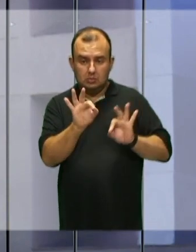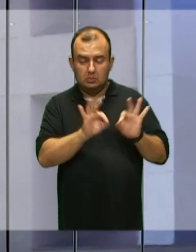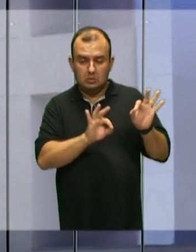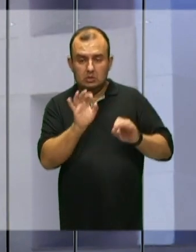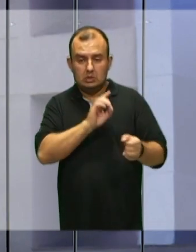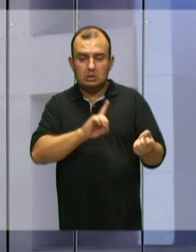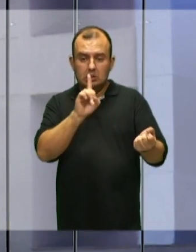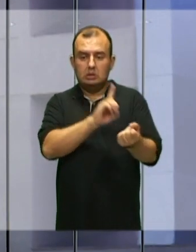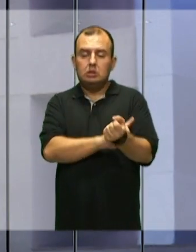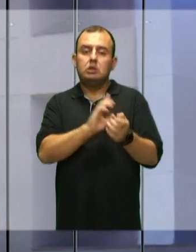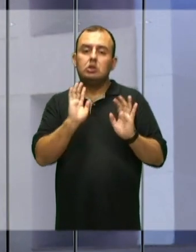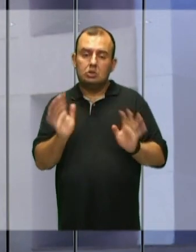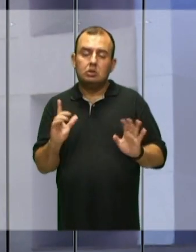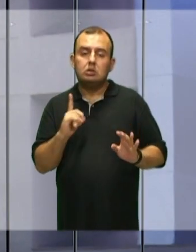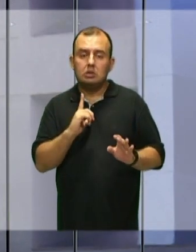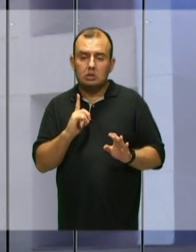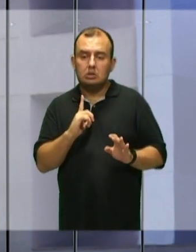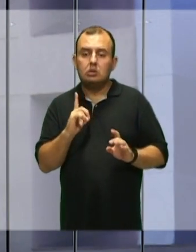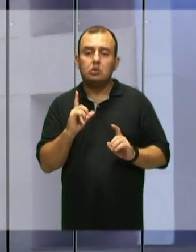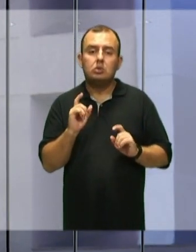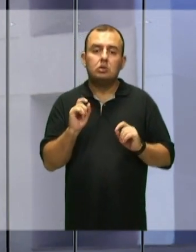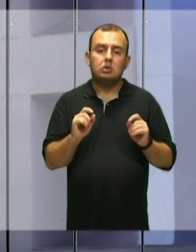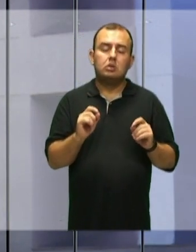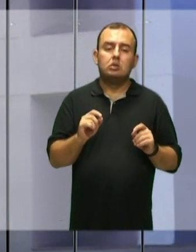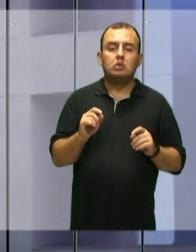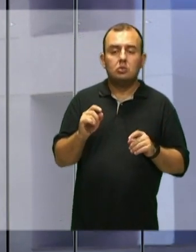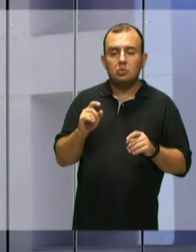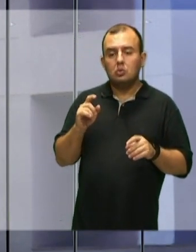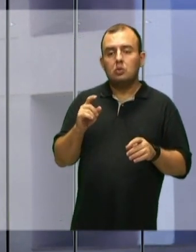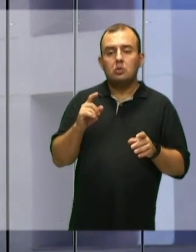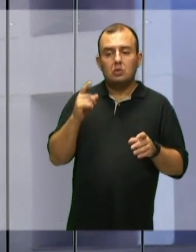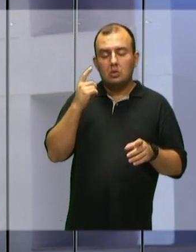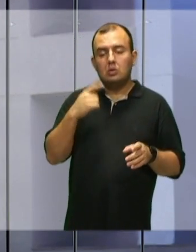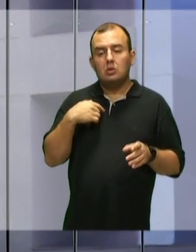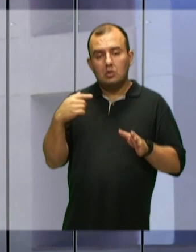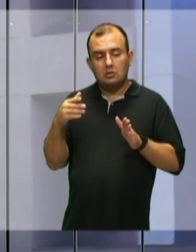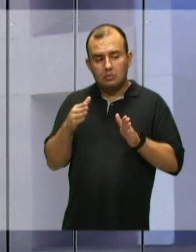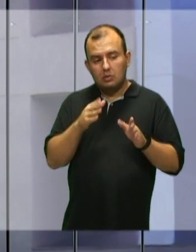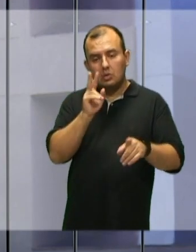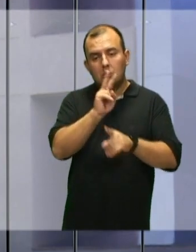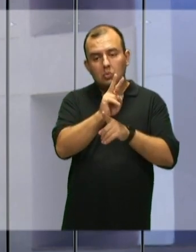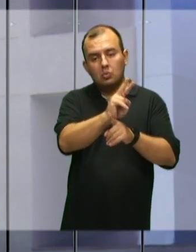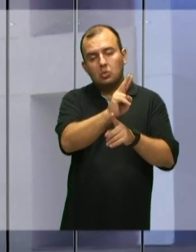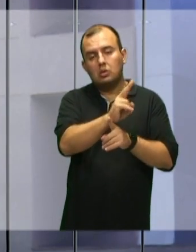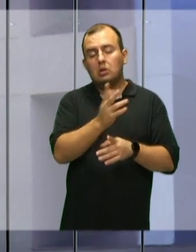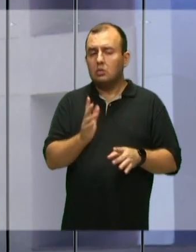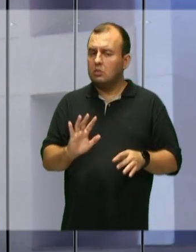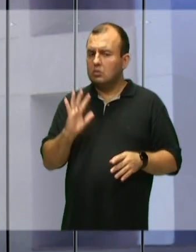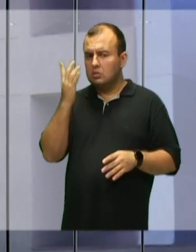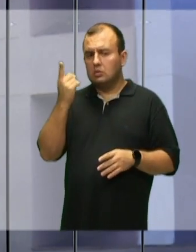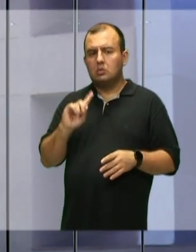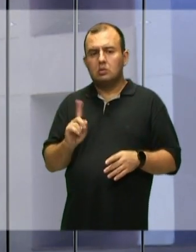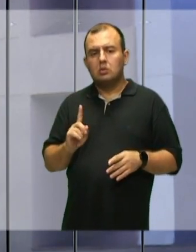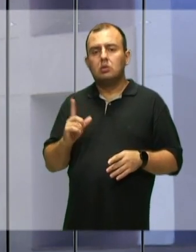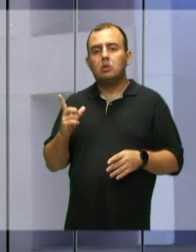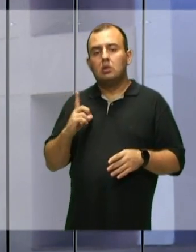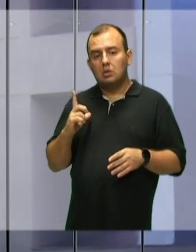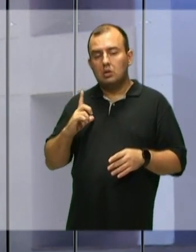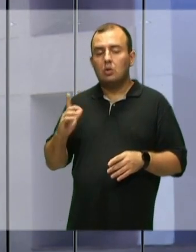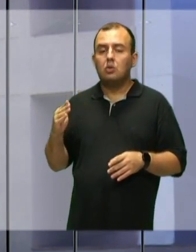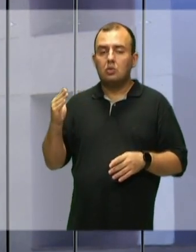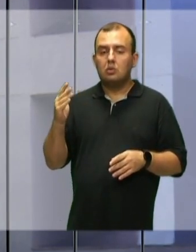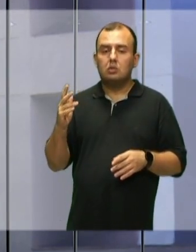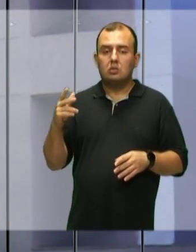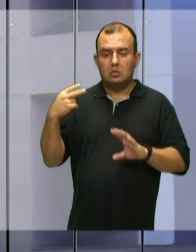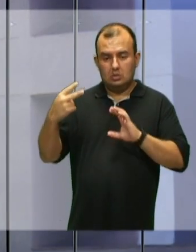dengue do município ele já traz a questão do 100 de triagem E isso não vinha acontecendo Então Inclusive eu fiz diversas cobranças